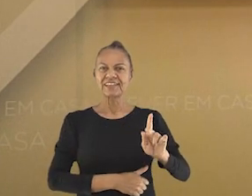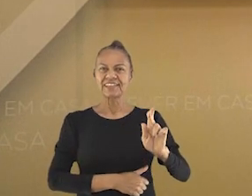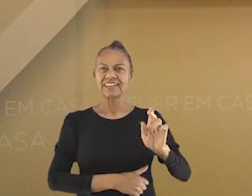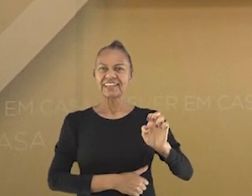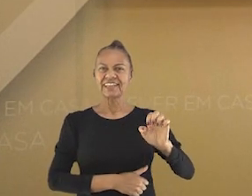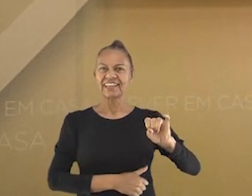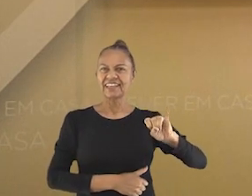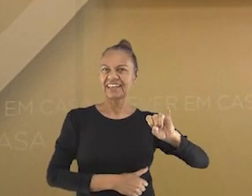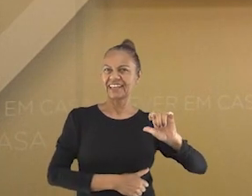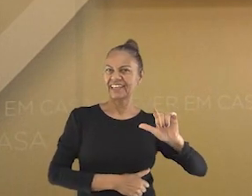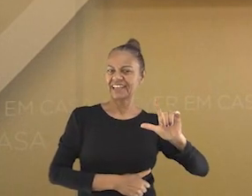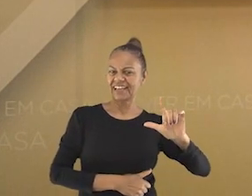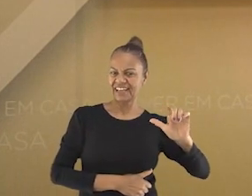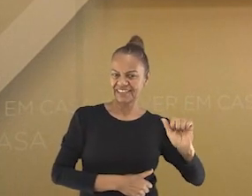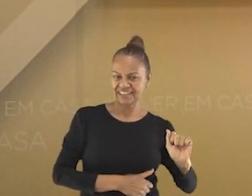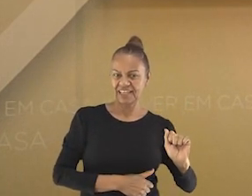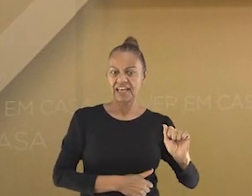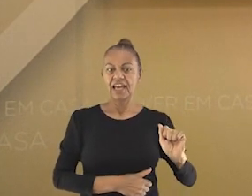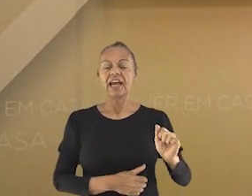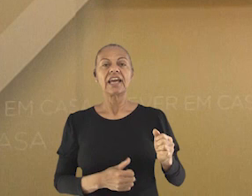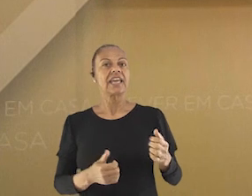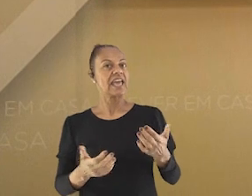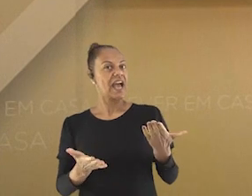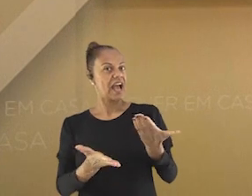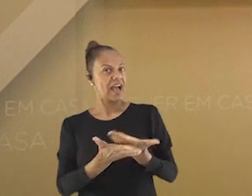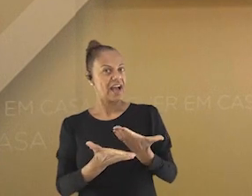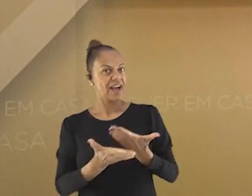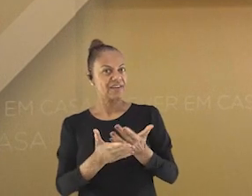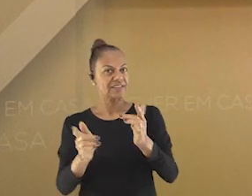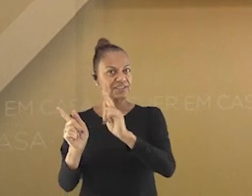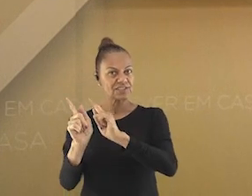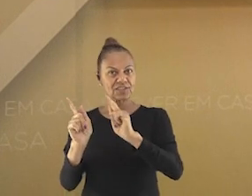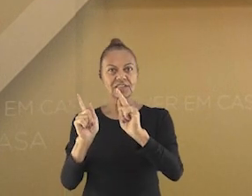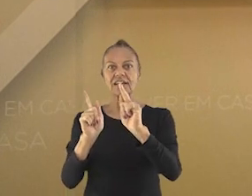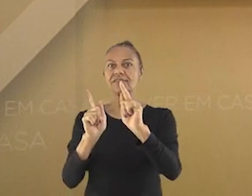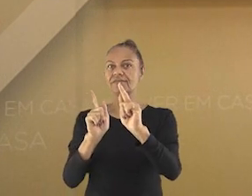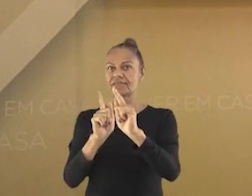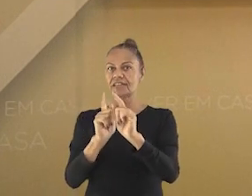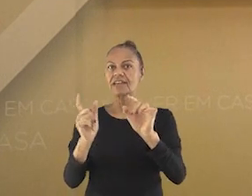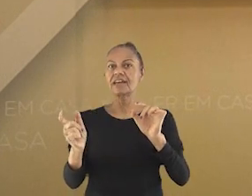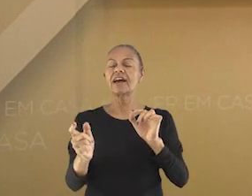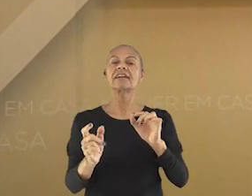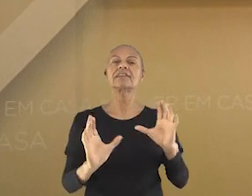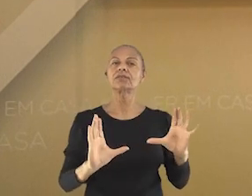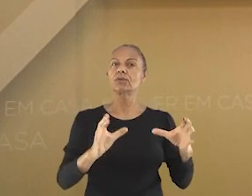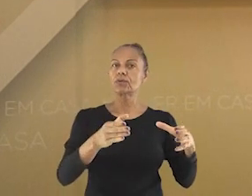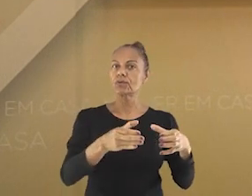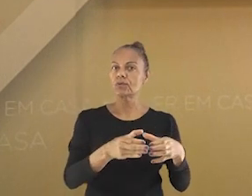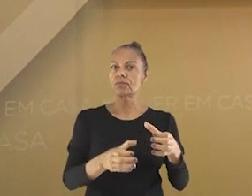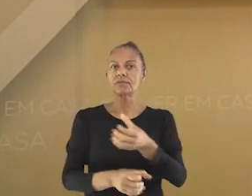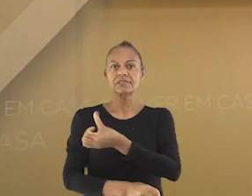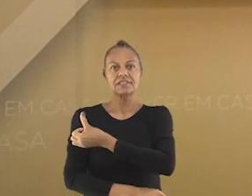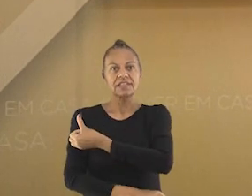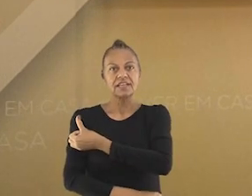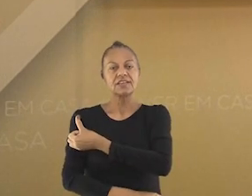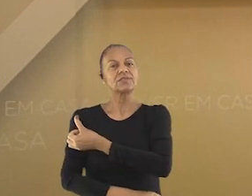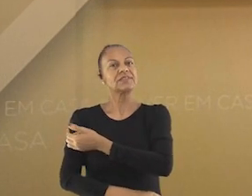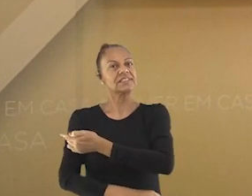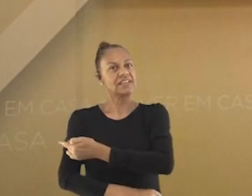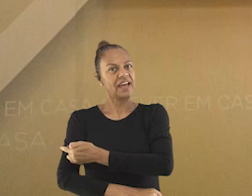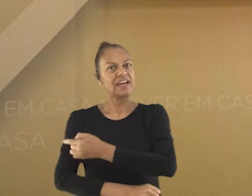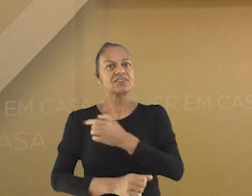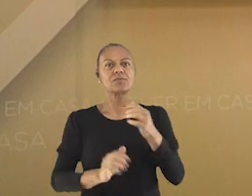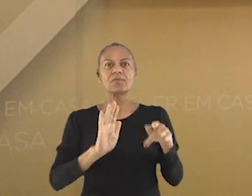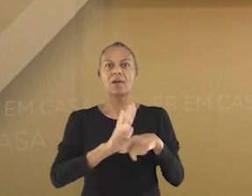Keila e esta é uma aula de Geografia voltada para os 6º e 7º anos da EJA.